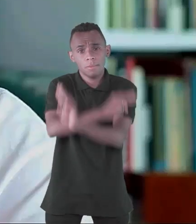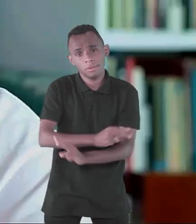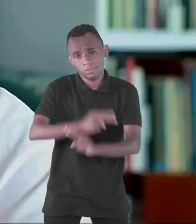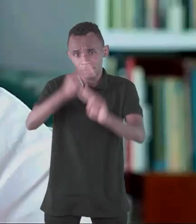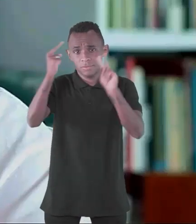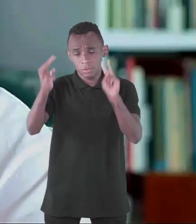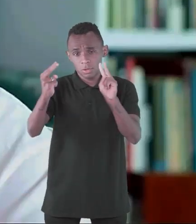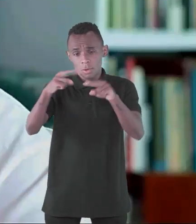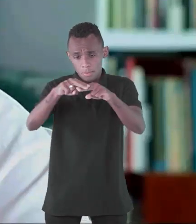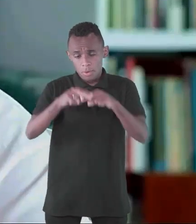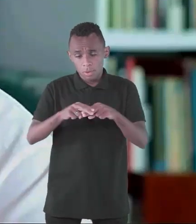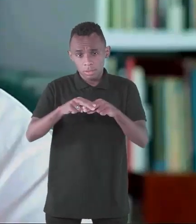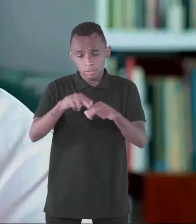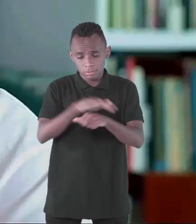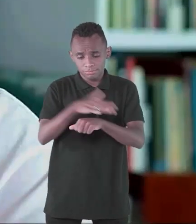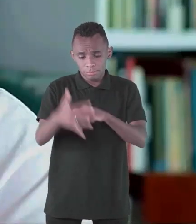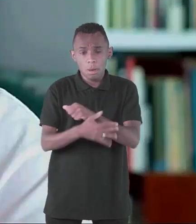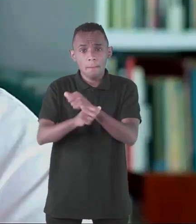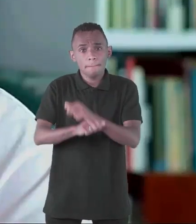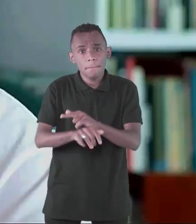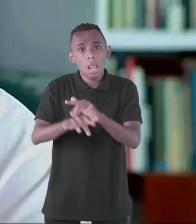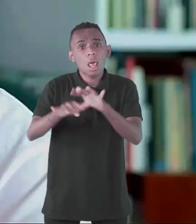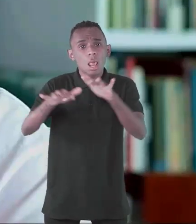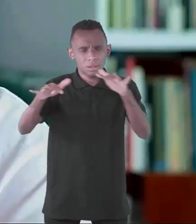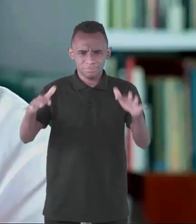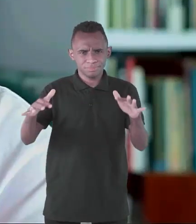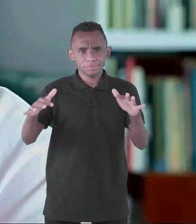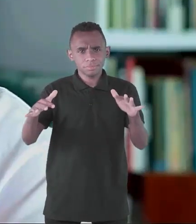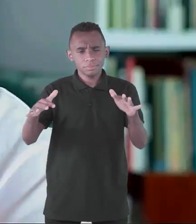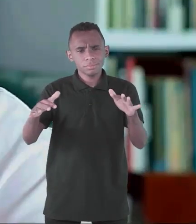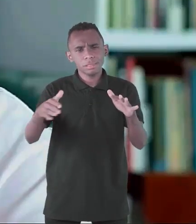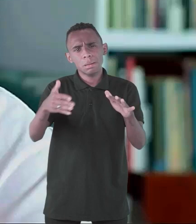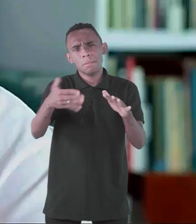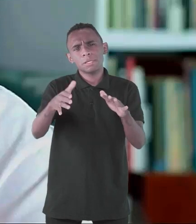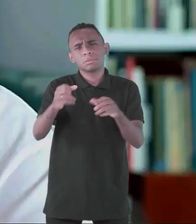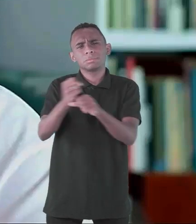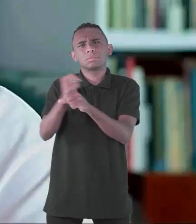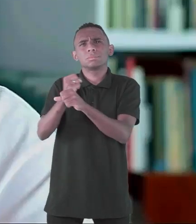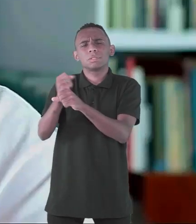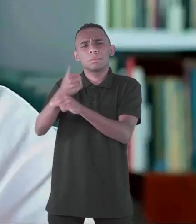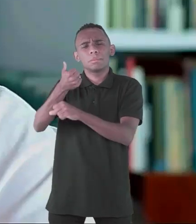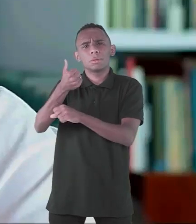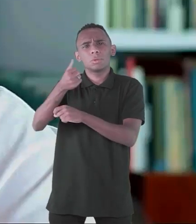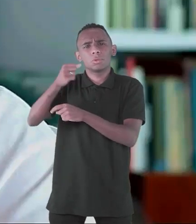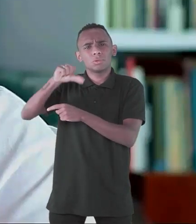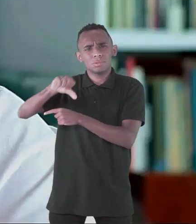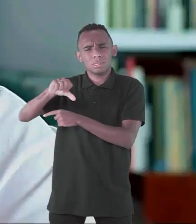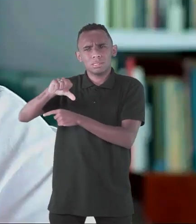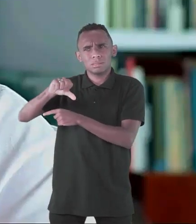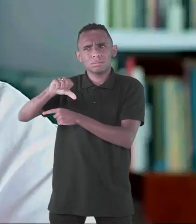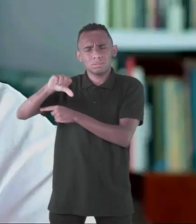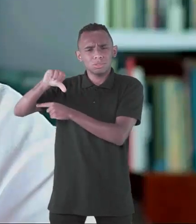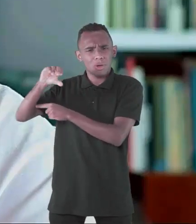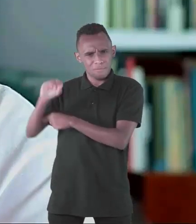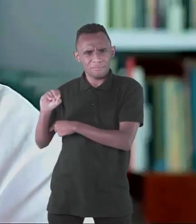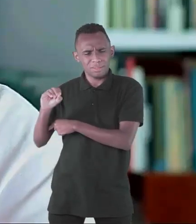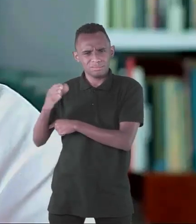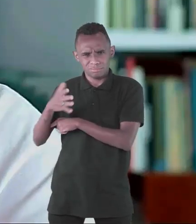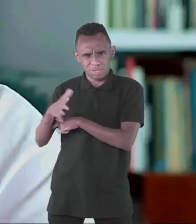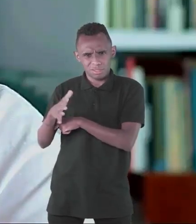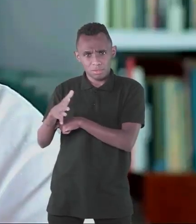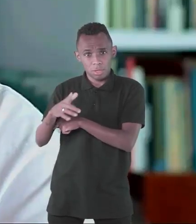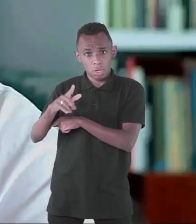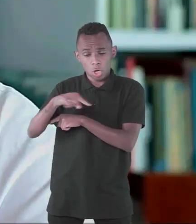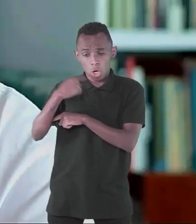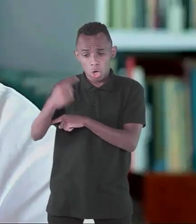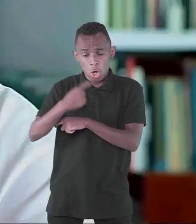barba grisalhos. Ele usa um óculos de armação escura e veste uma blusa branca. Afonso está sentado em frente a